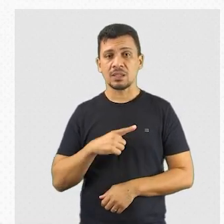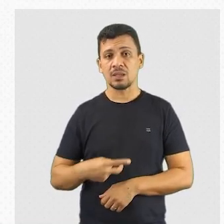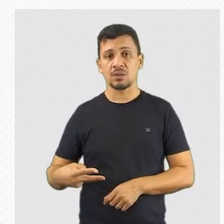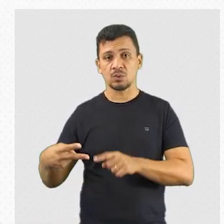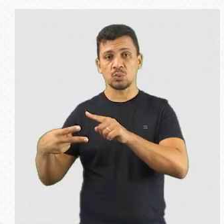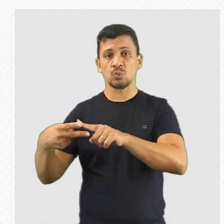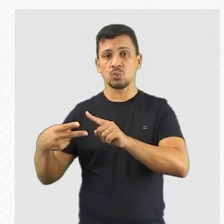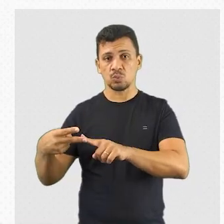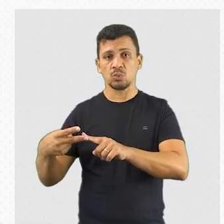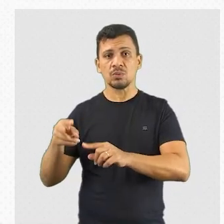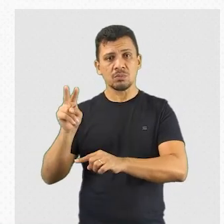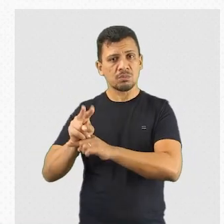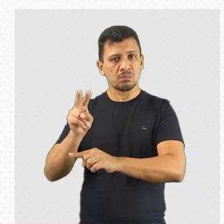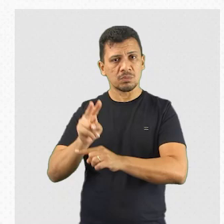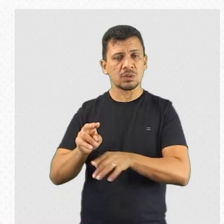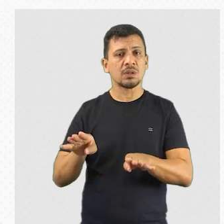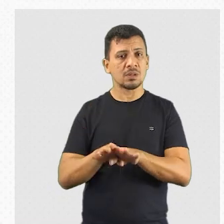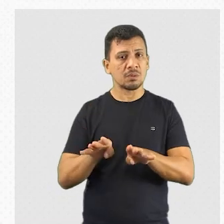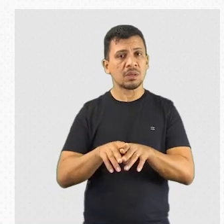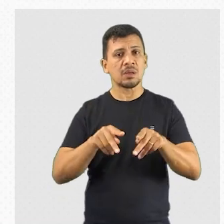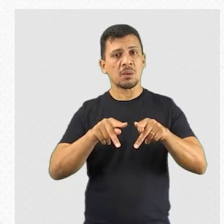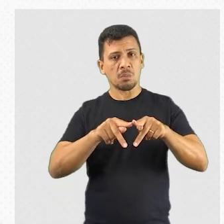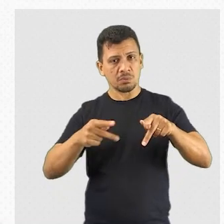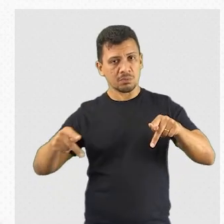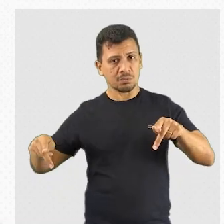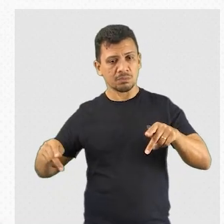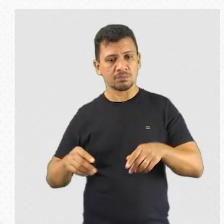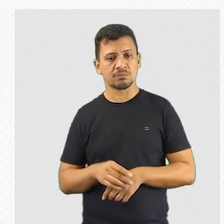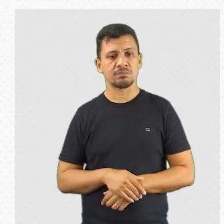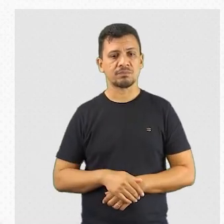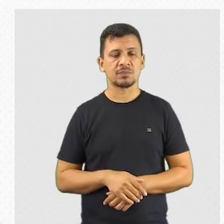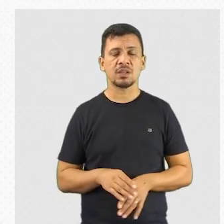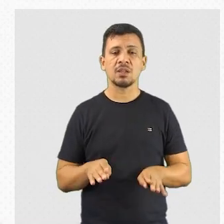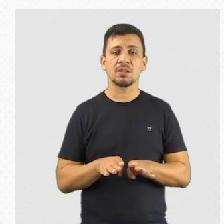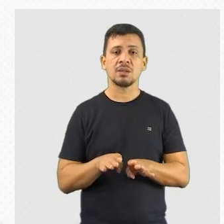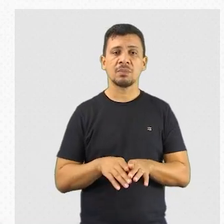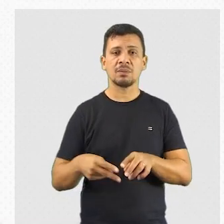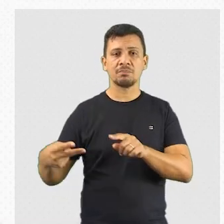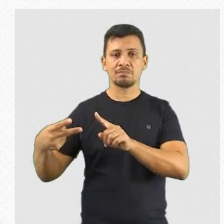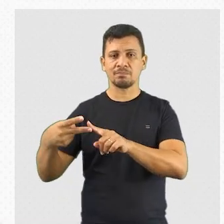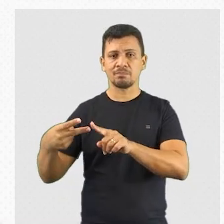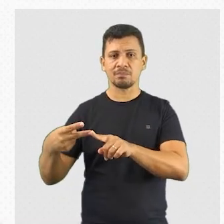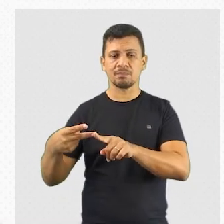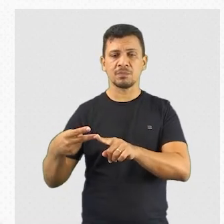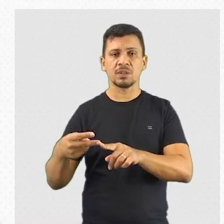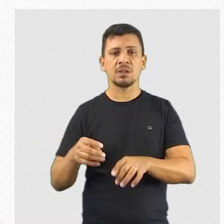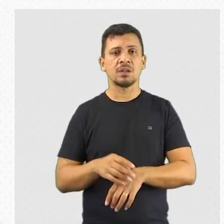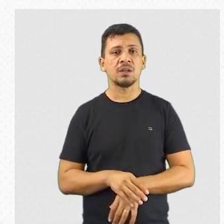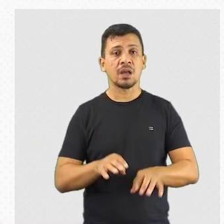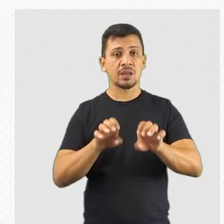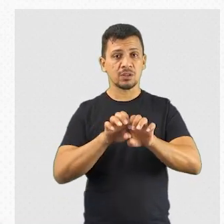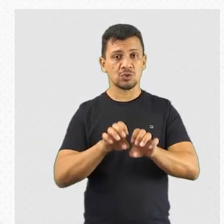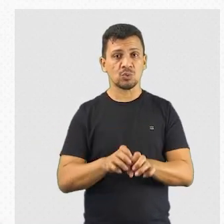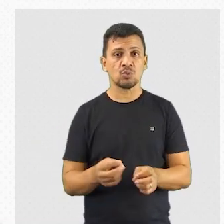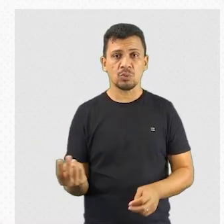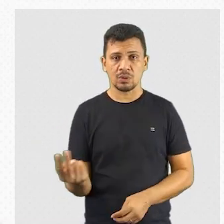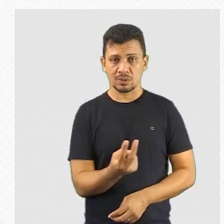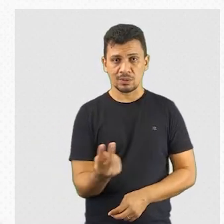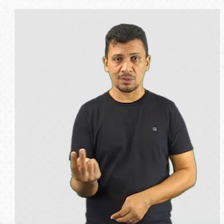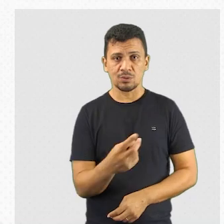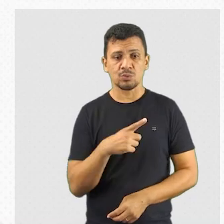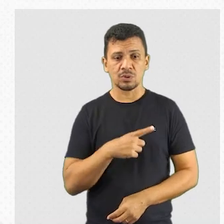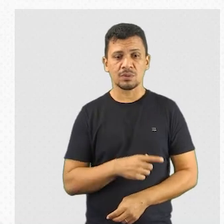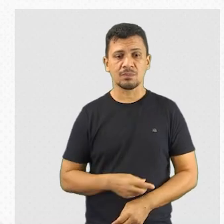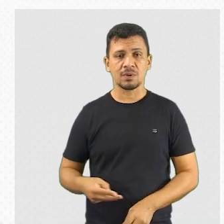fosfolipídica, tá? Que pode ter proteínas também. Outra estrutura que é comum, pessoal, entre as células eucarióticas e procarióticas